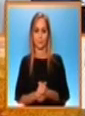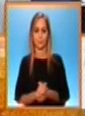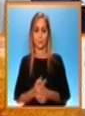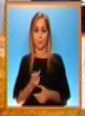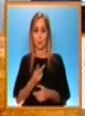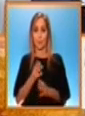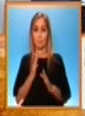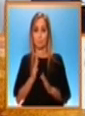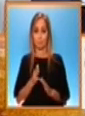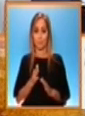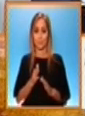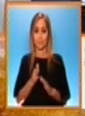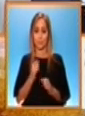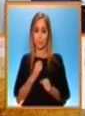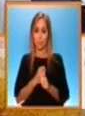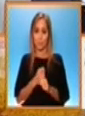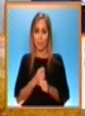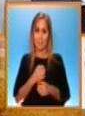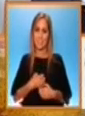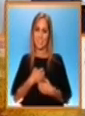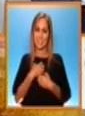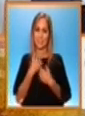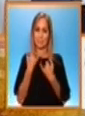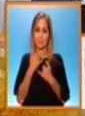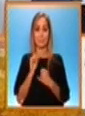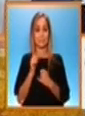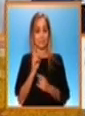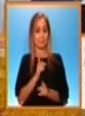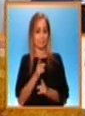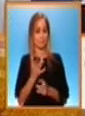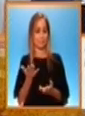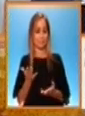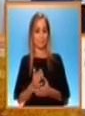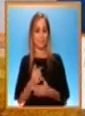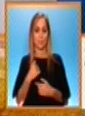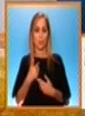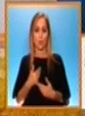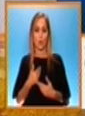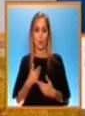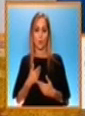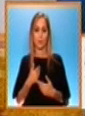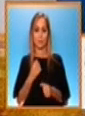Precisam até de fazer para se sentirem felizes, não é, Nuno? É mesmo. Eu, de momento,